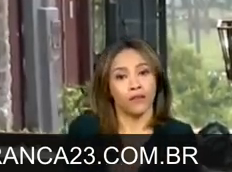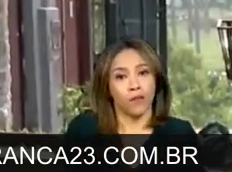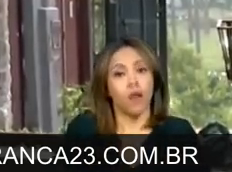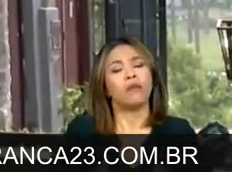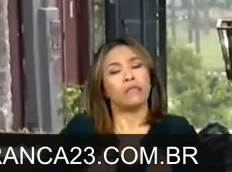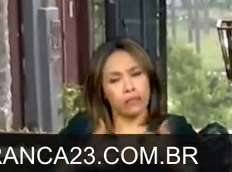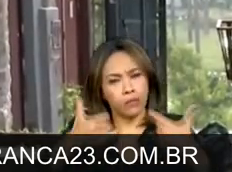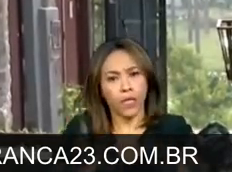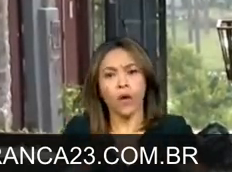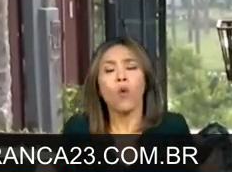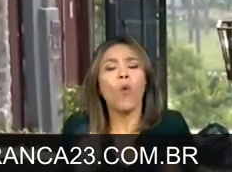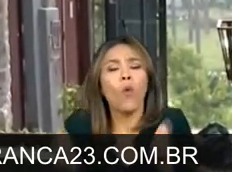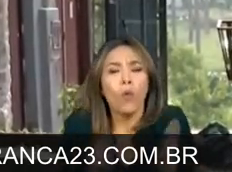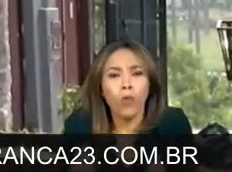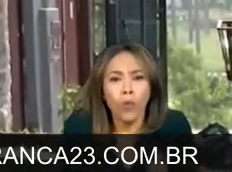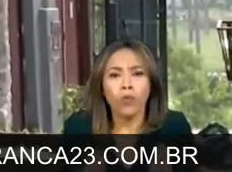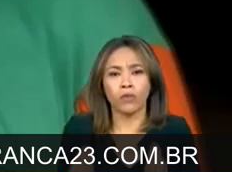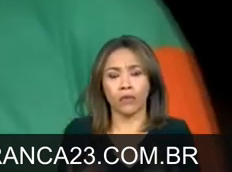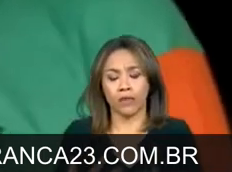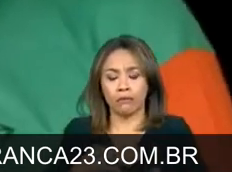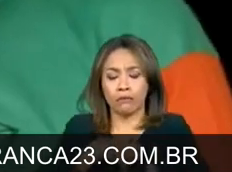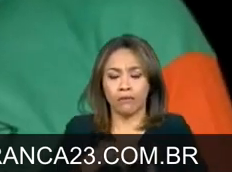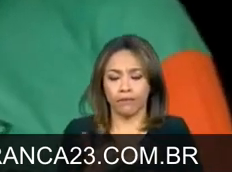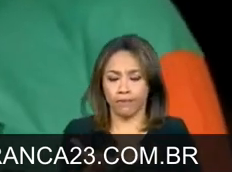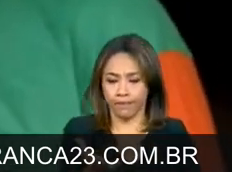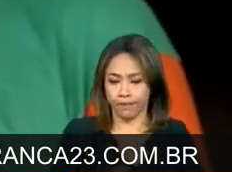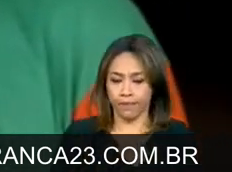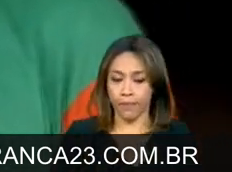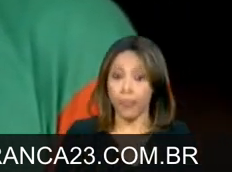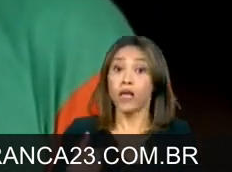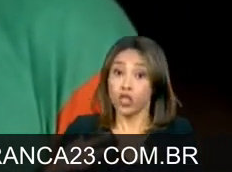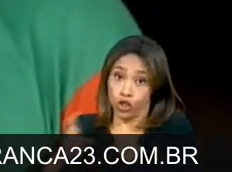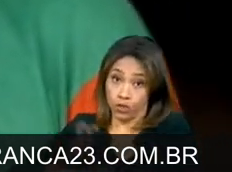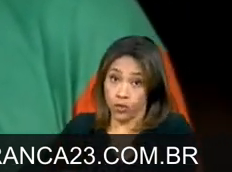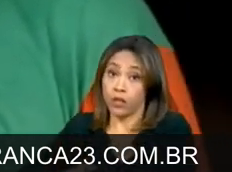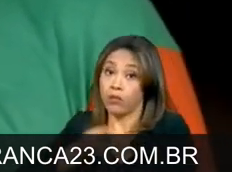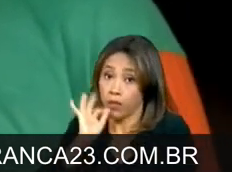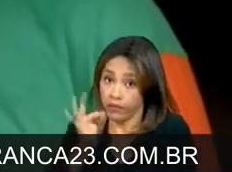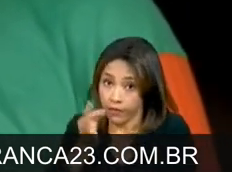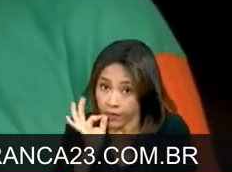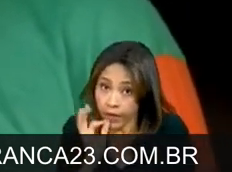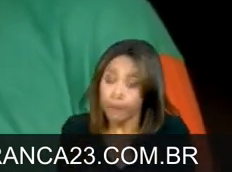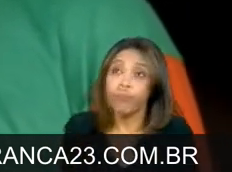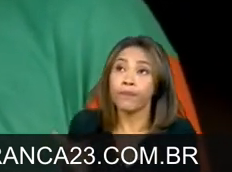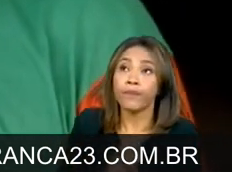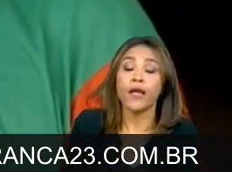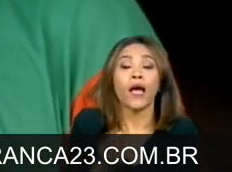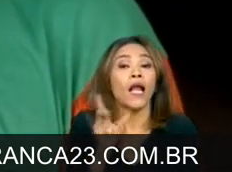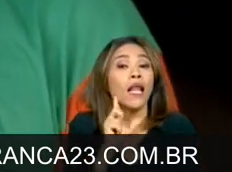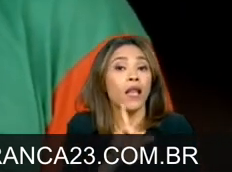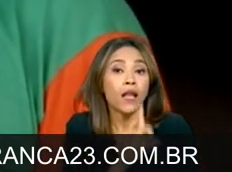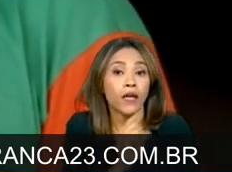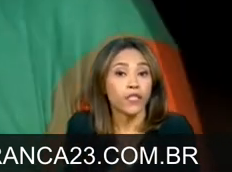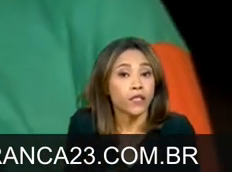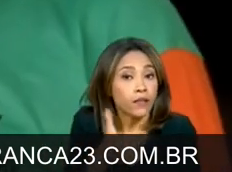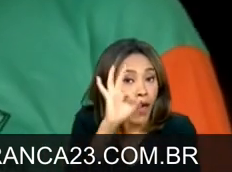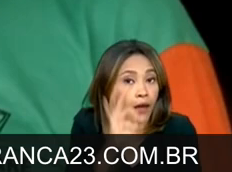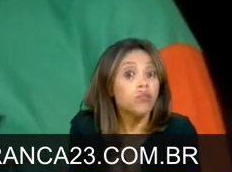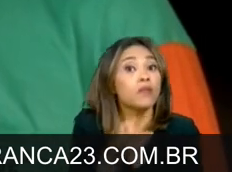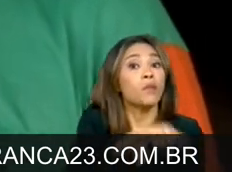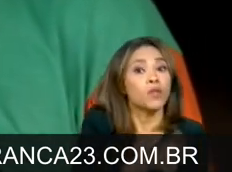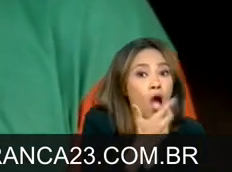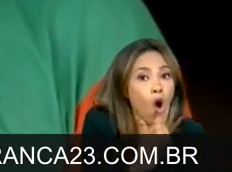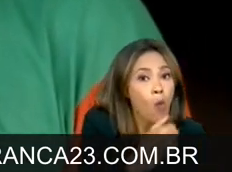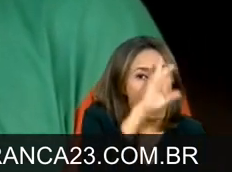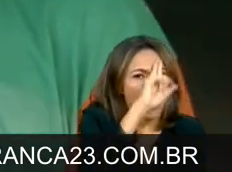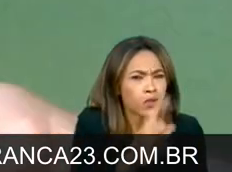estão lidando com o calorão deste ano. A gente toma o café da manhã, o lanche das 10, né, e vem o almoço. E tem que ser comida